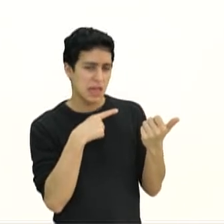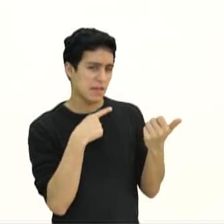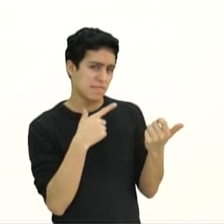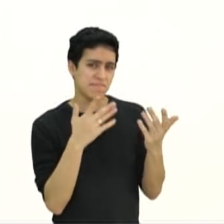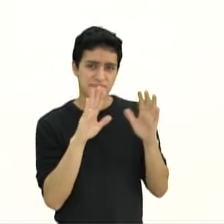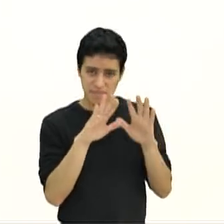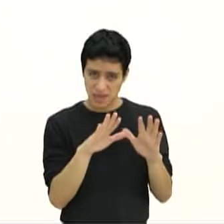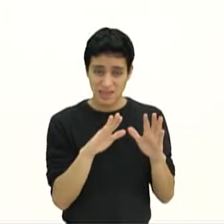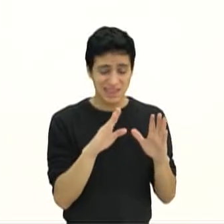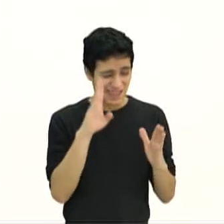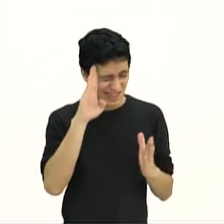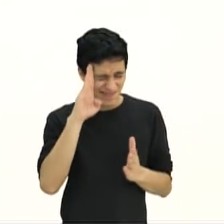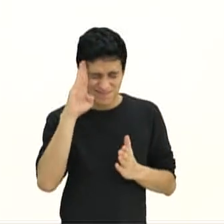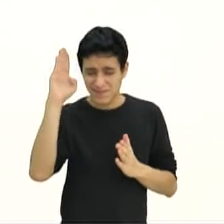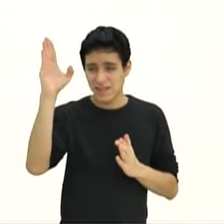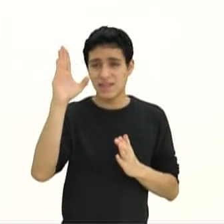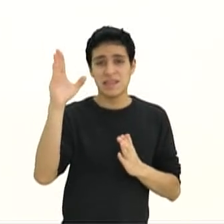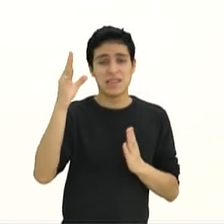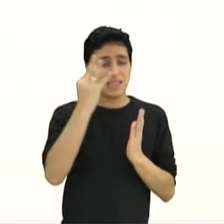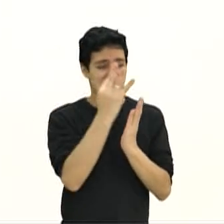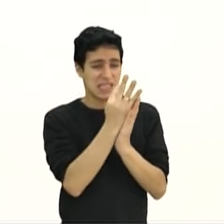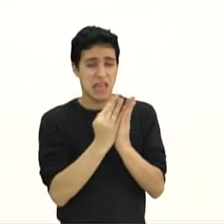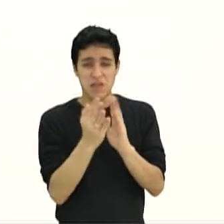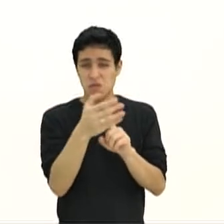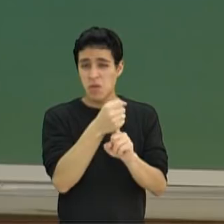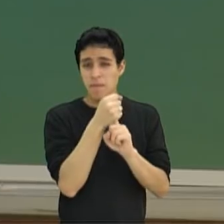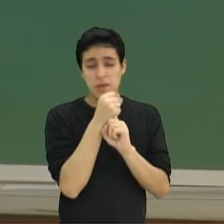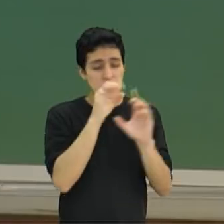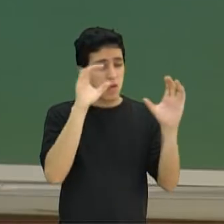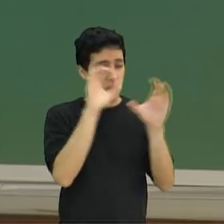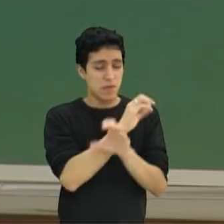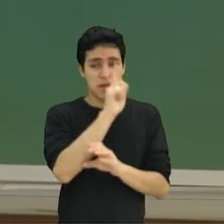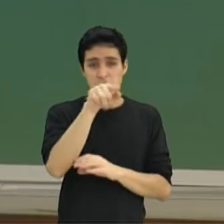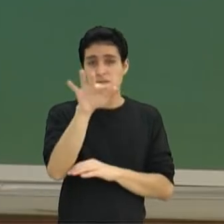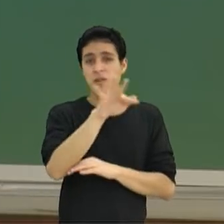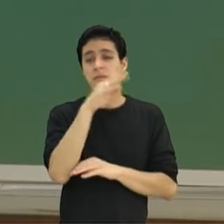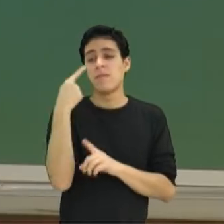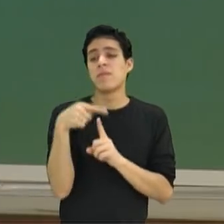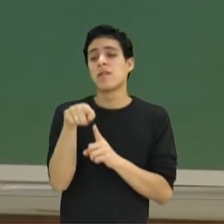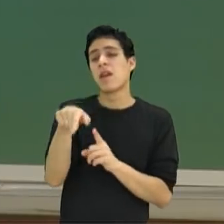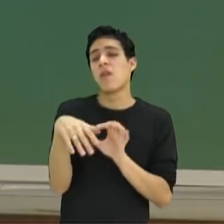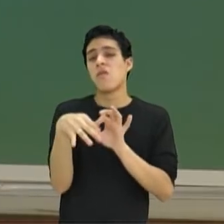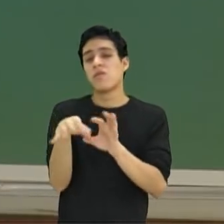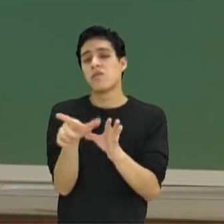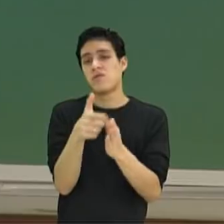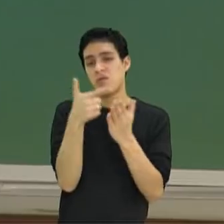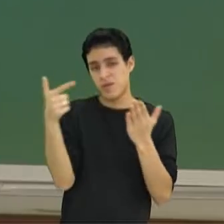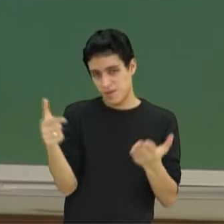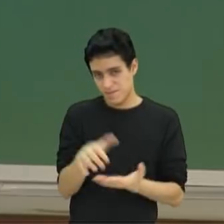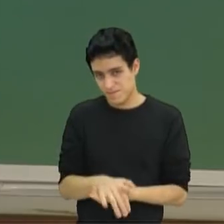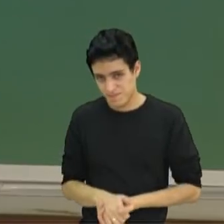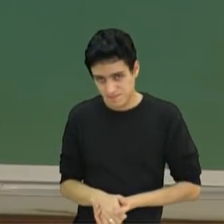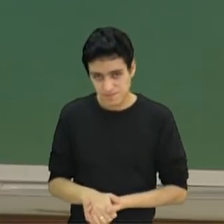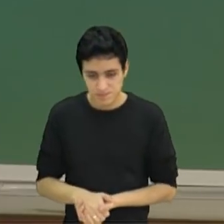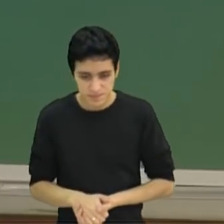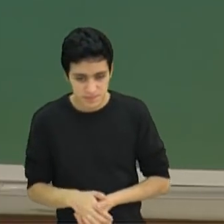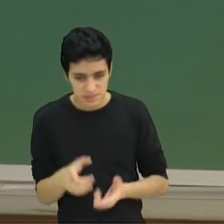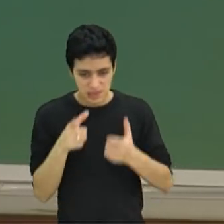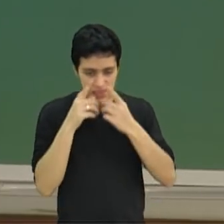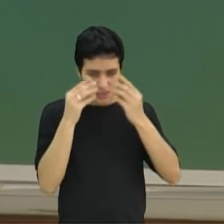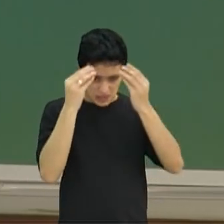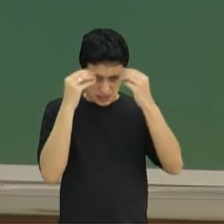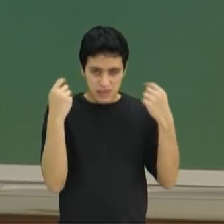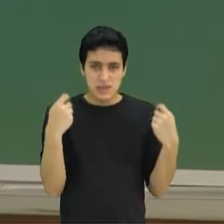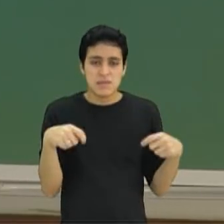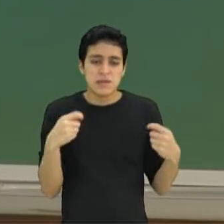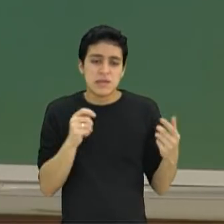você. Mas a predominância é formal, porque está em um jornal. Então, essa linguagem deve